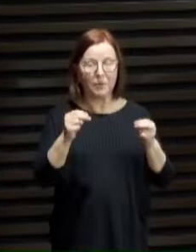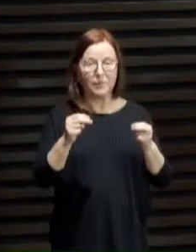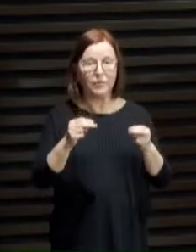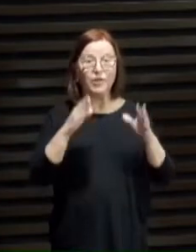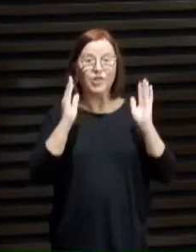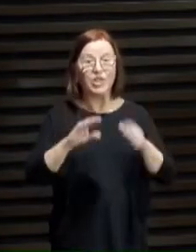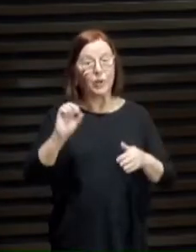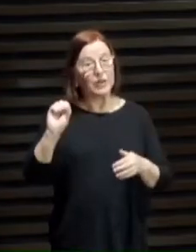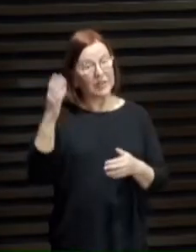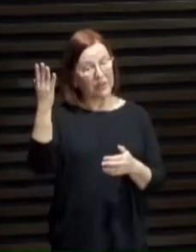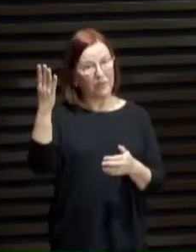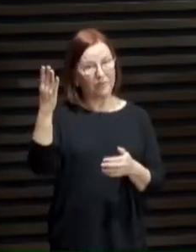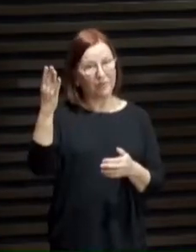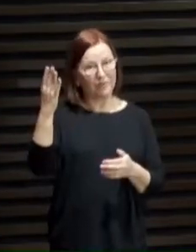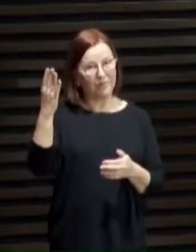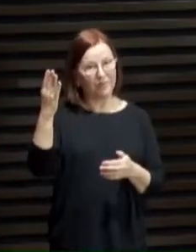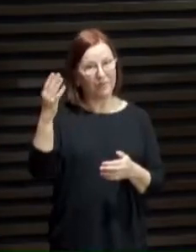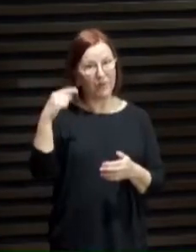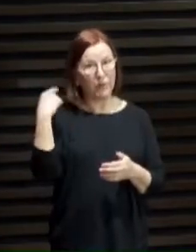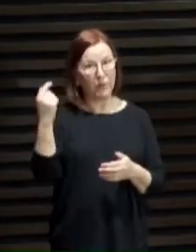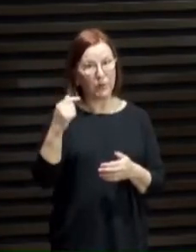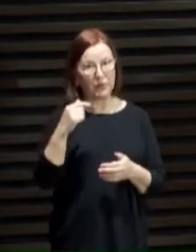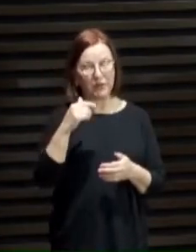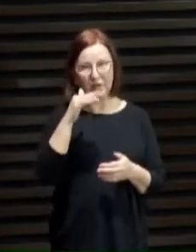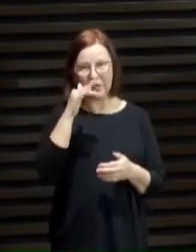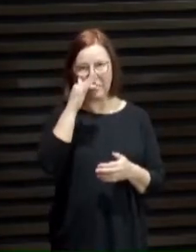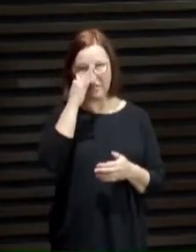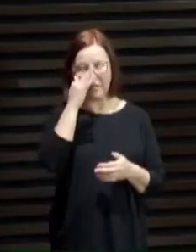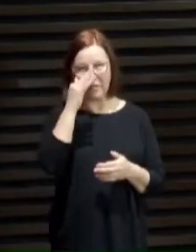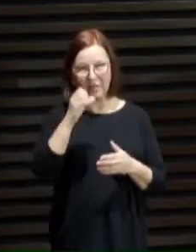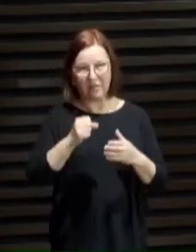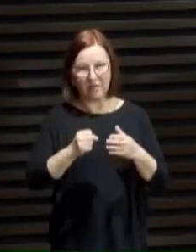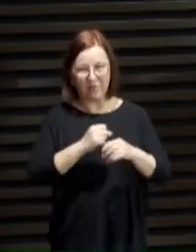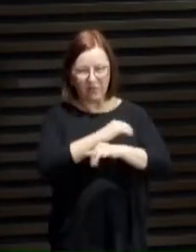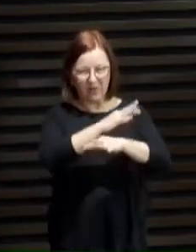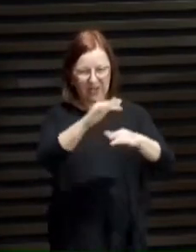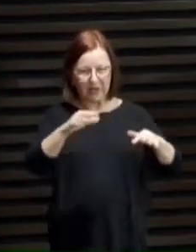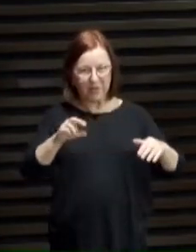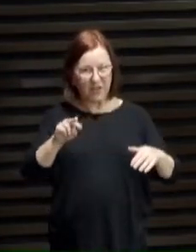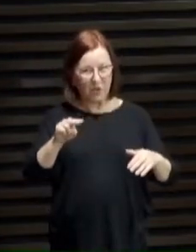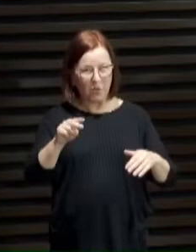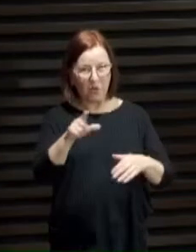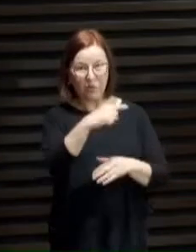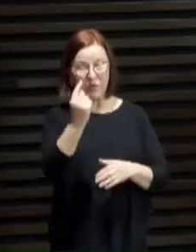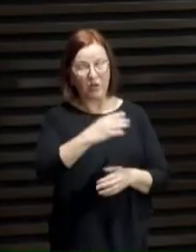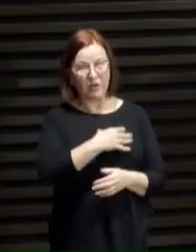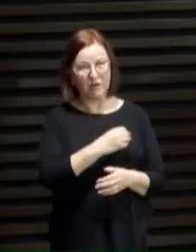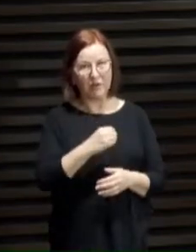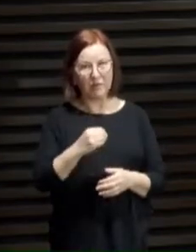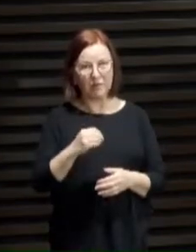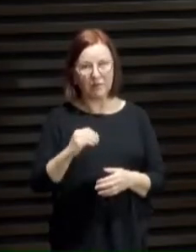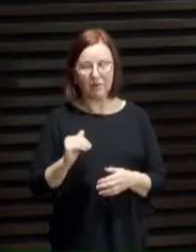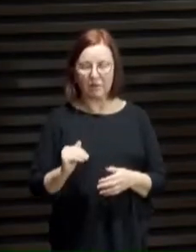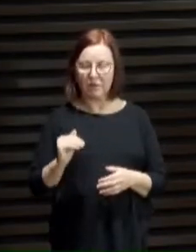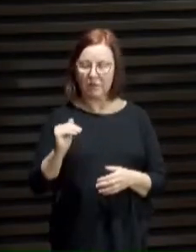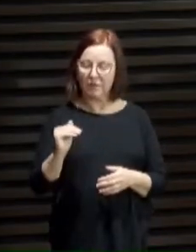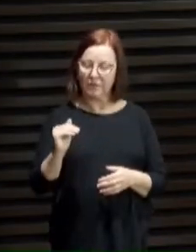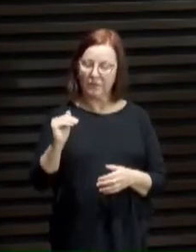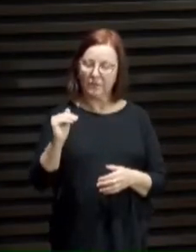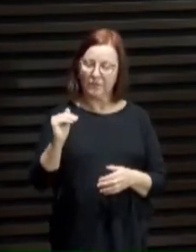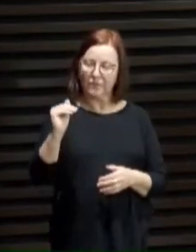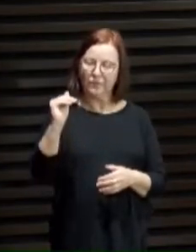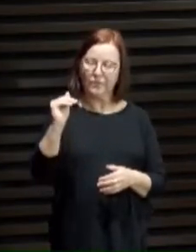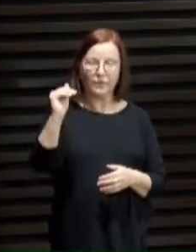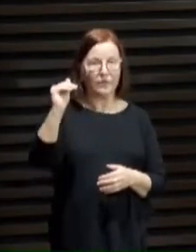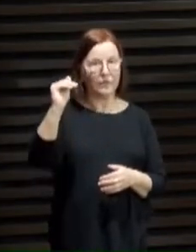Os lírios do campo são como os nossos filhos. Eles vão crescendo. Eles estão todos os dias em casa, estão crescendo. Quando você dá